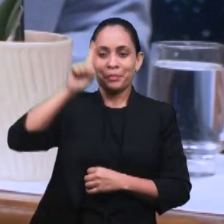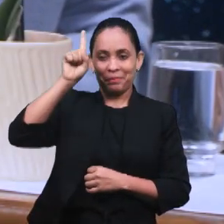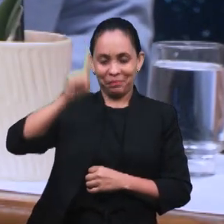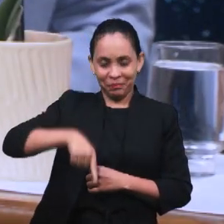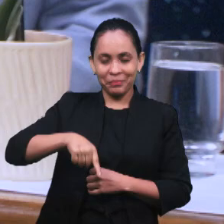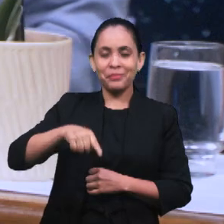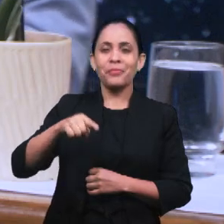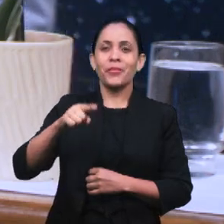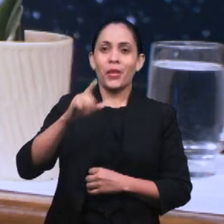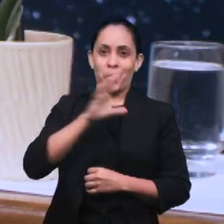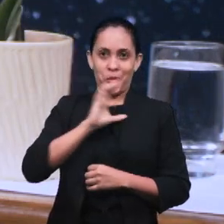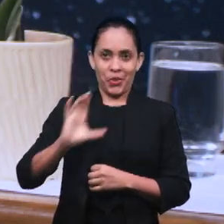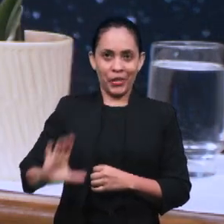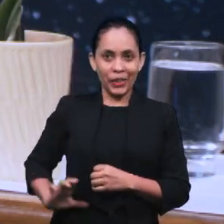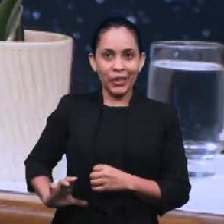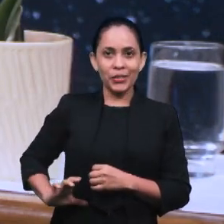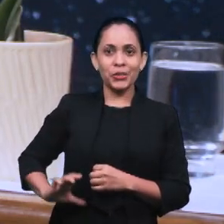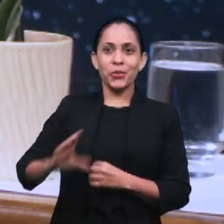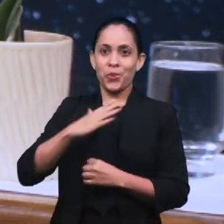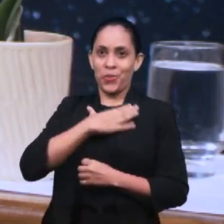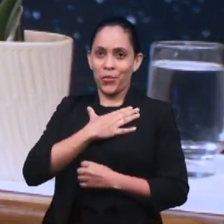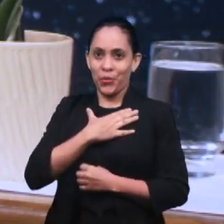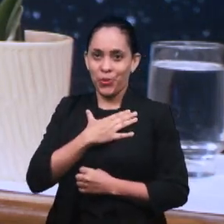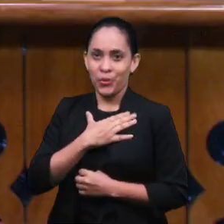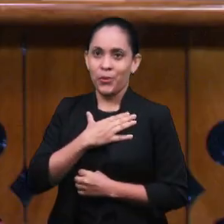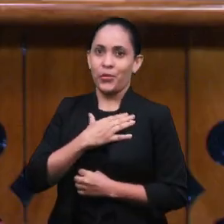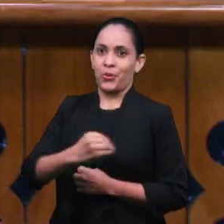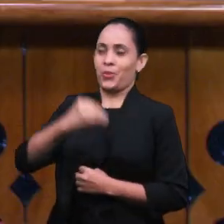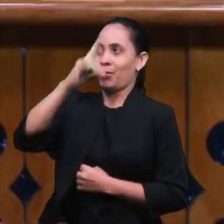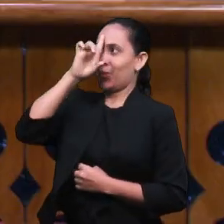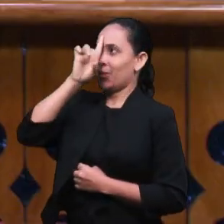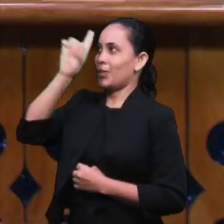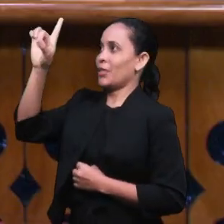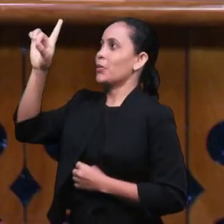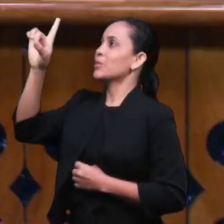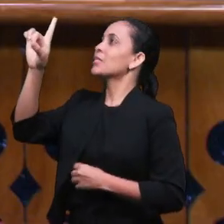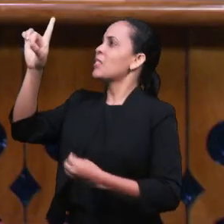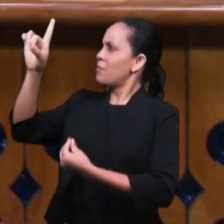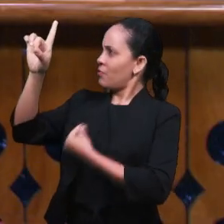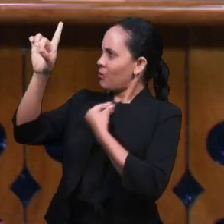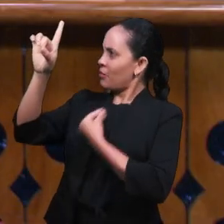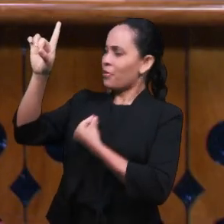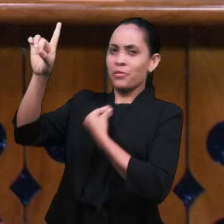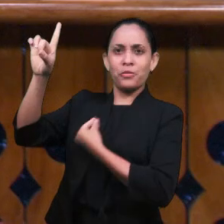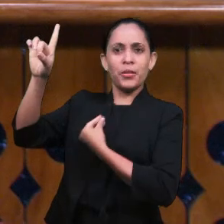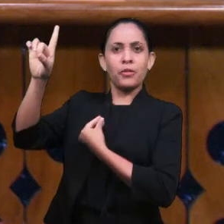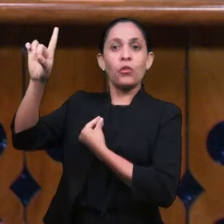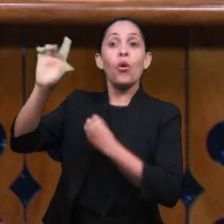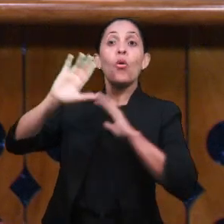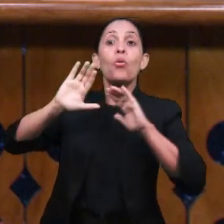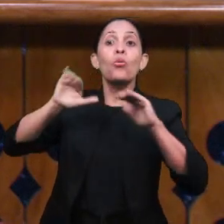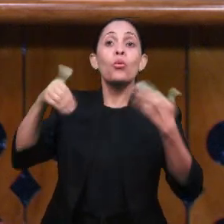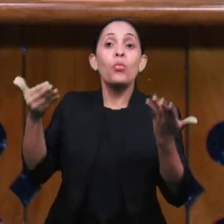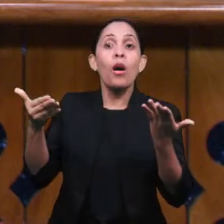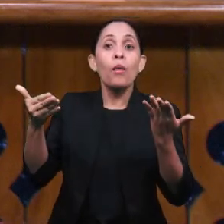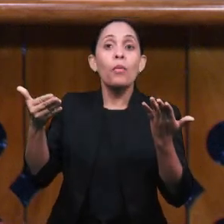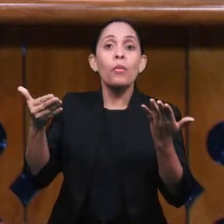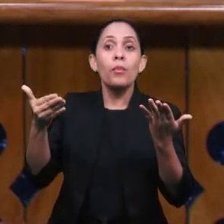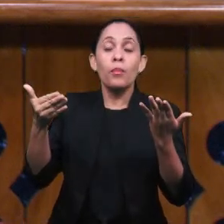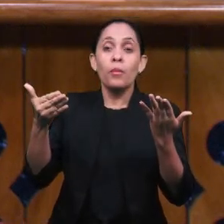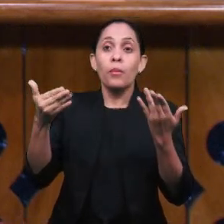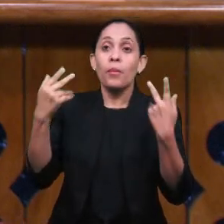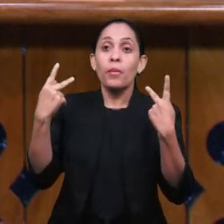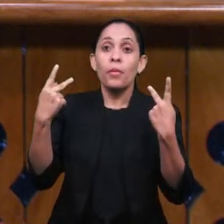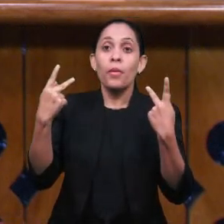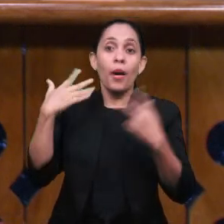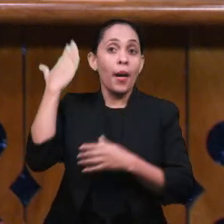o Filho de um Deus que está vivo. É isso. Qual é a mensagem da igreja agora?